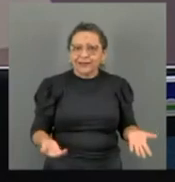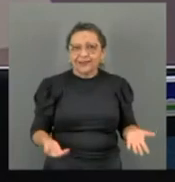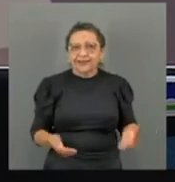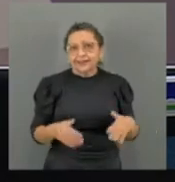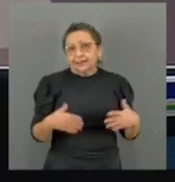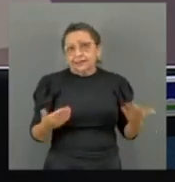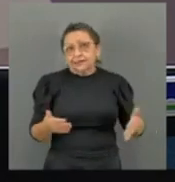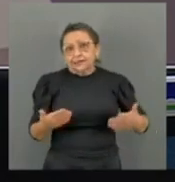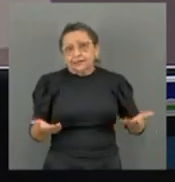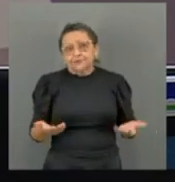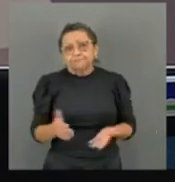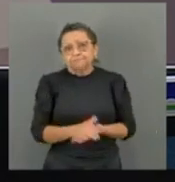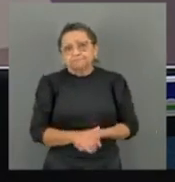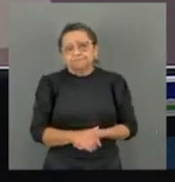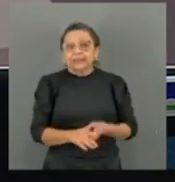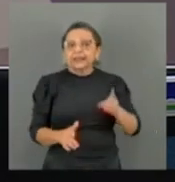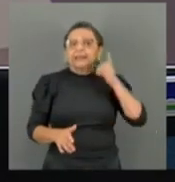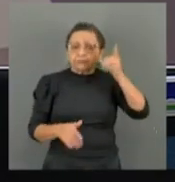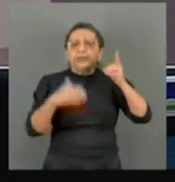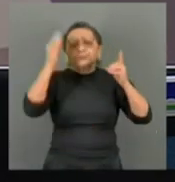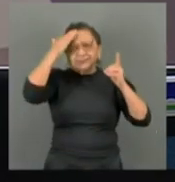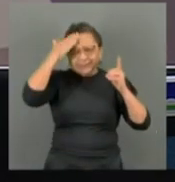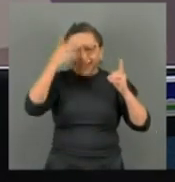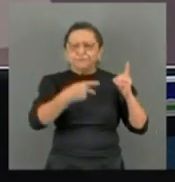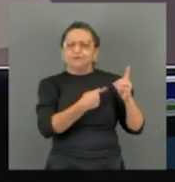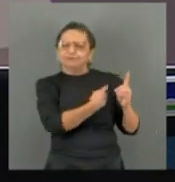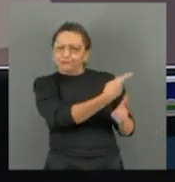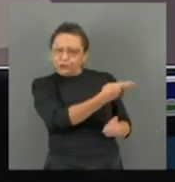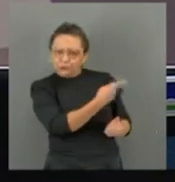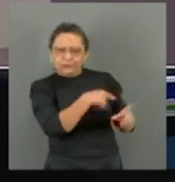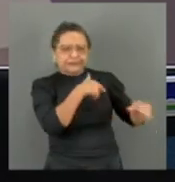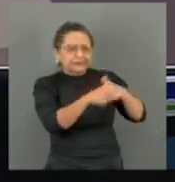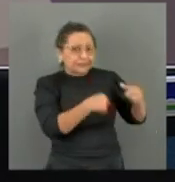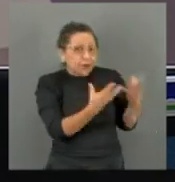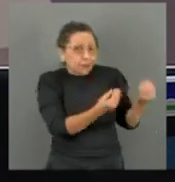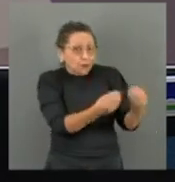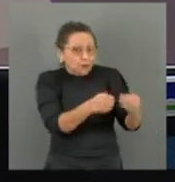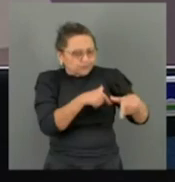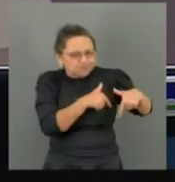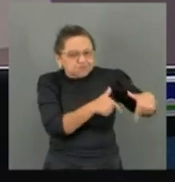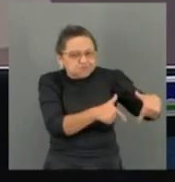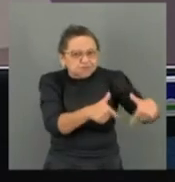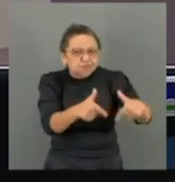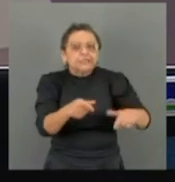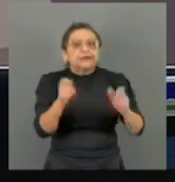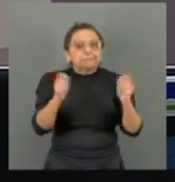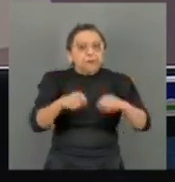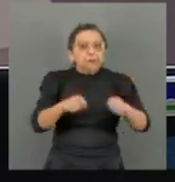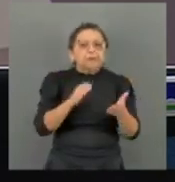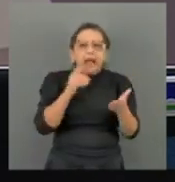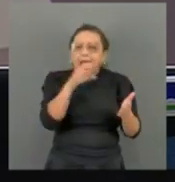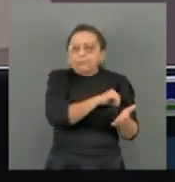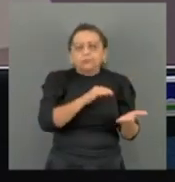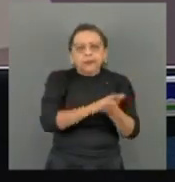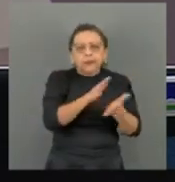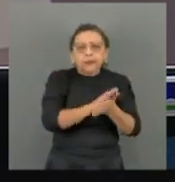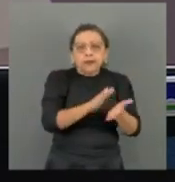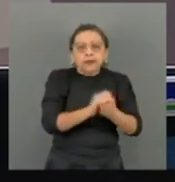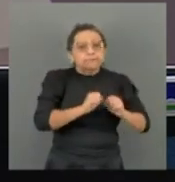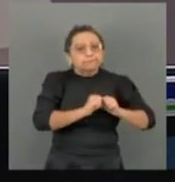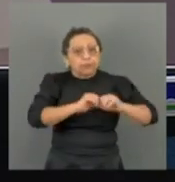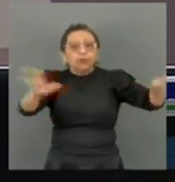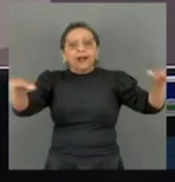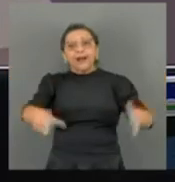como David sabe, a gente estava trabalhando muito para que eu possa publicar antes da palestra.